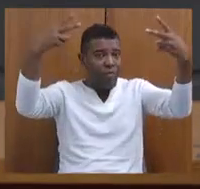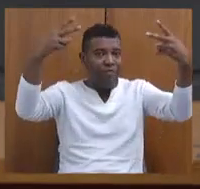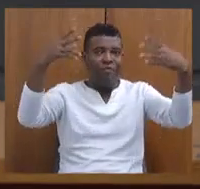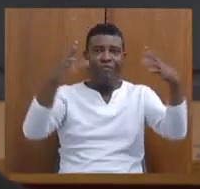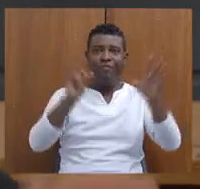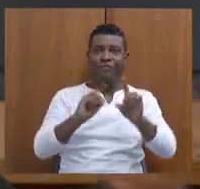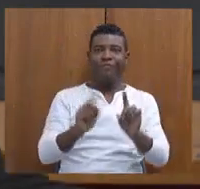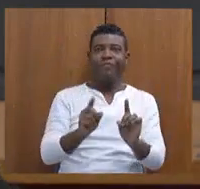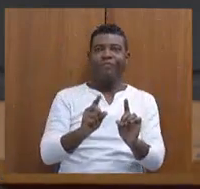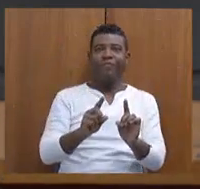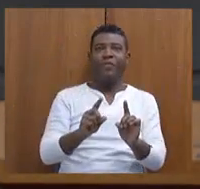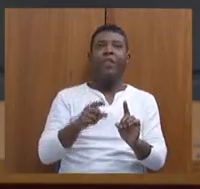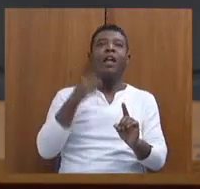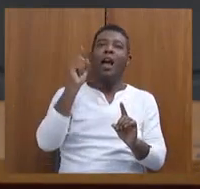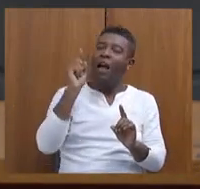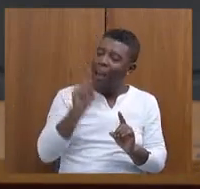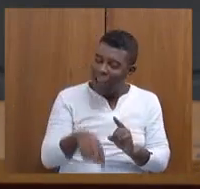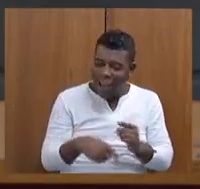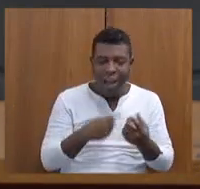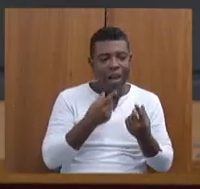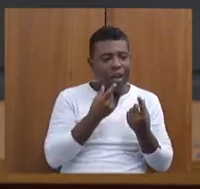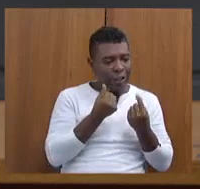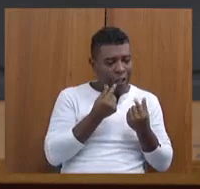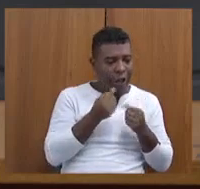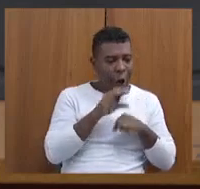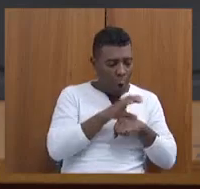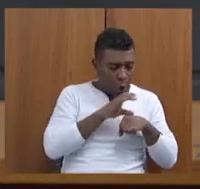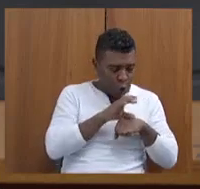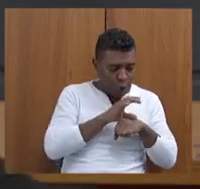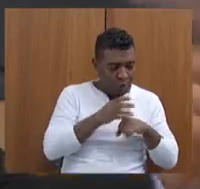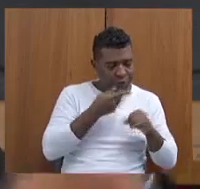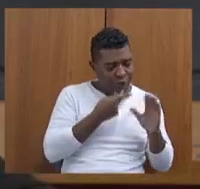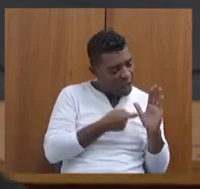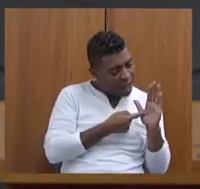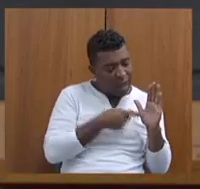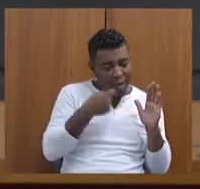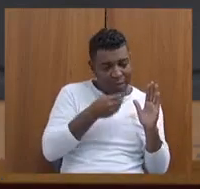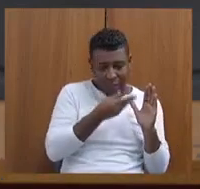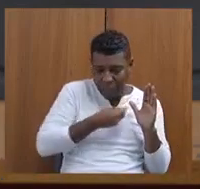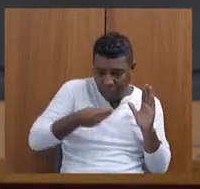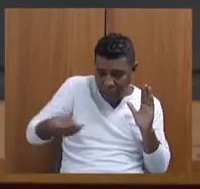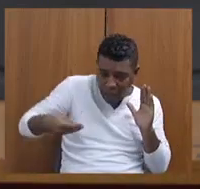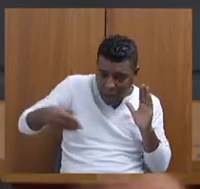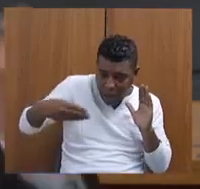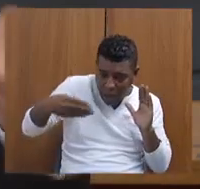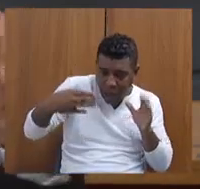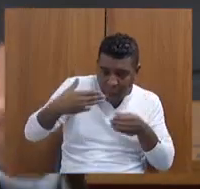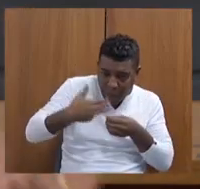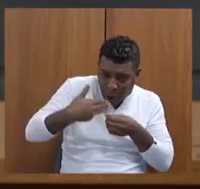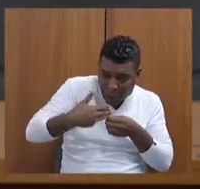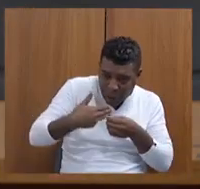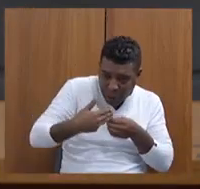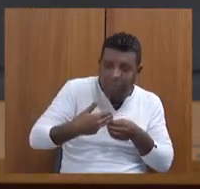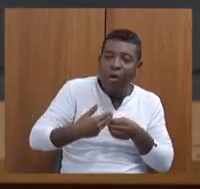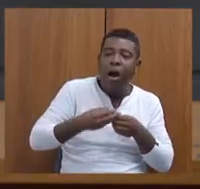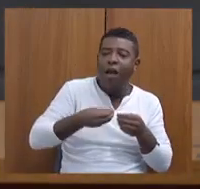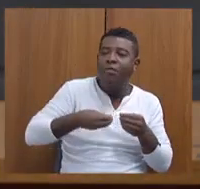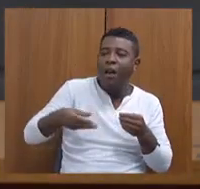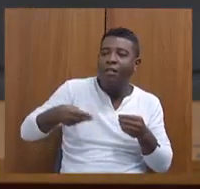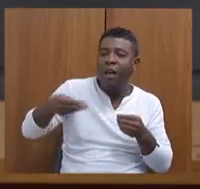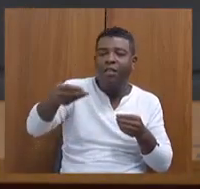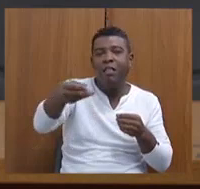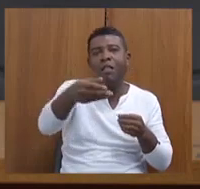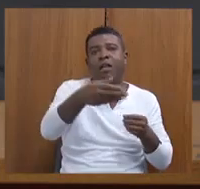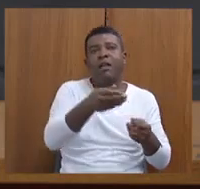deixar de fazer os repasses constitucionais para os municípios que isso sim tira a dignidade lá na Ponta das pessoas